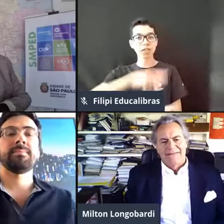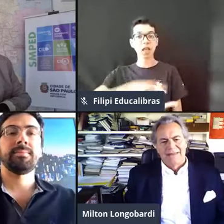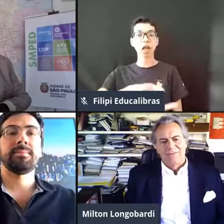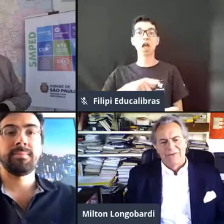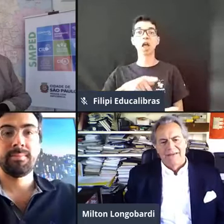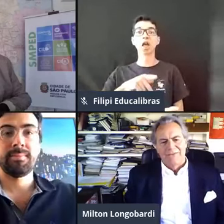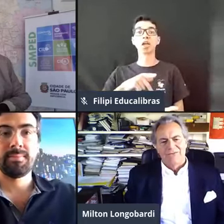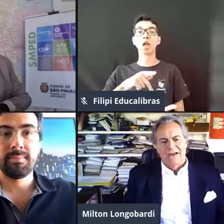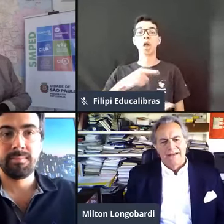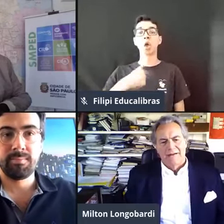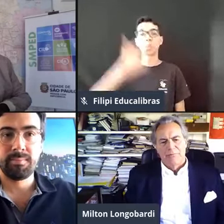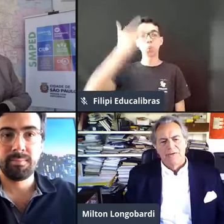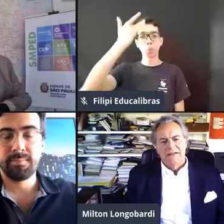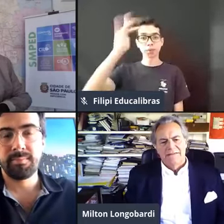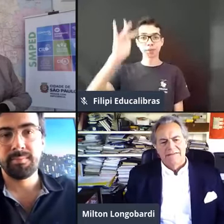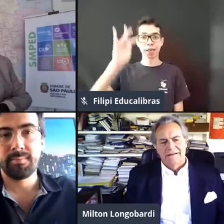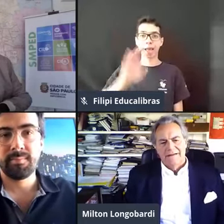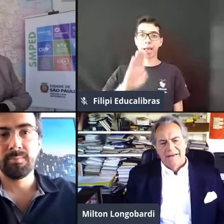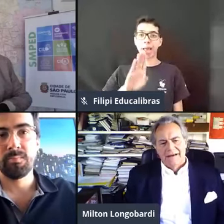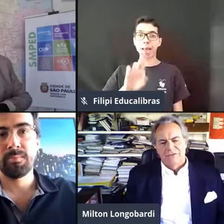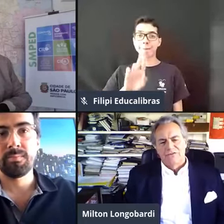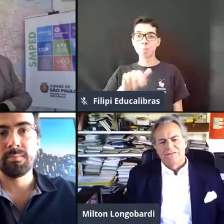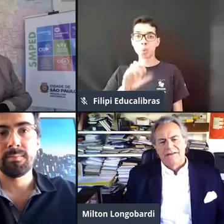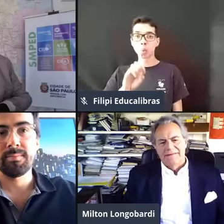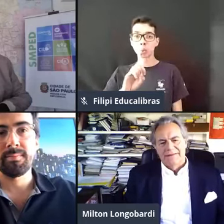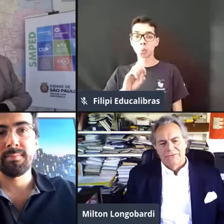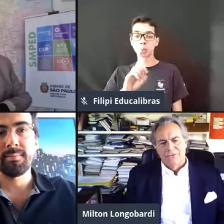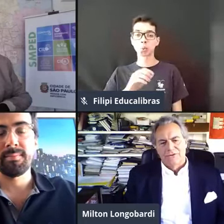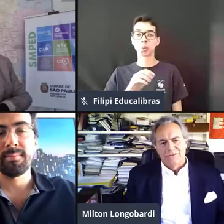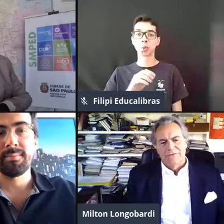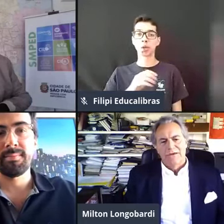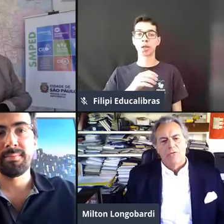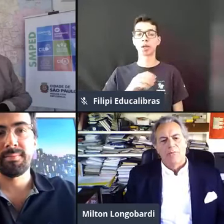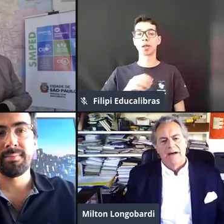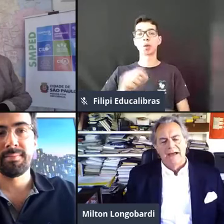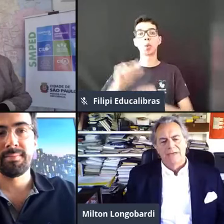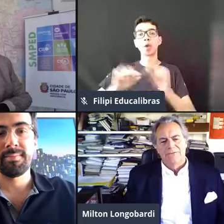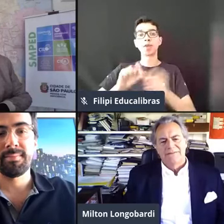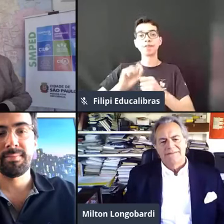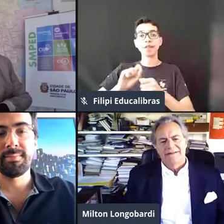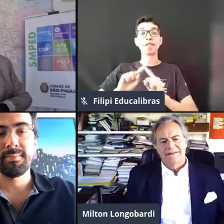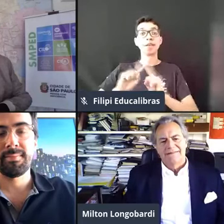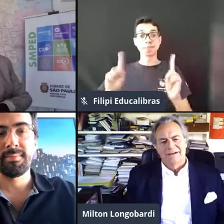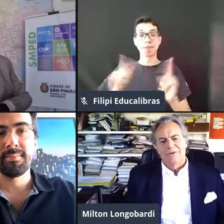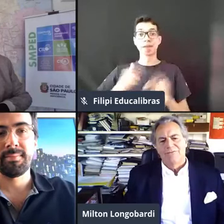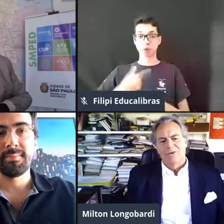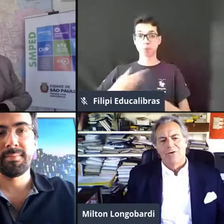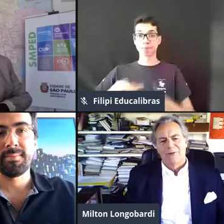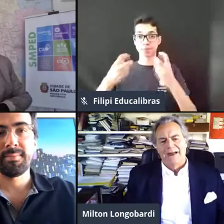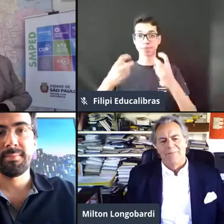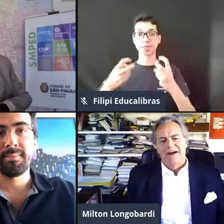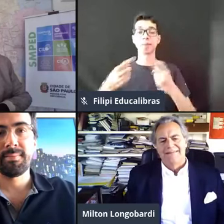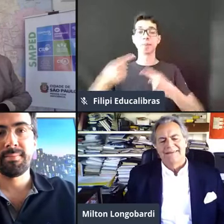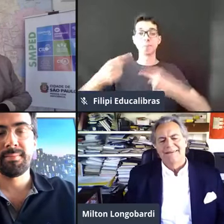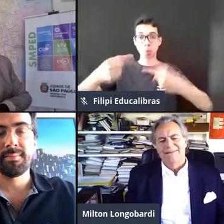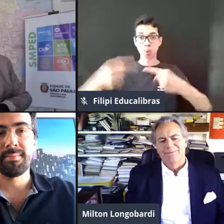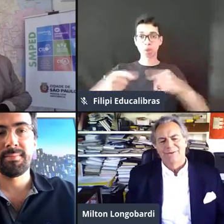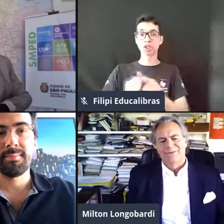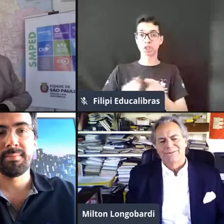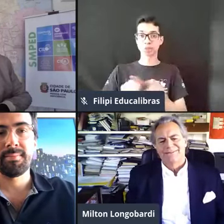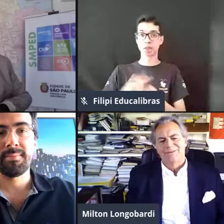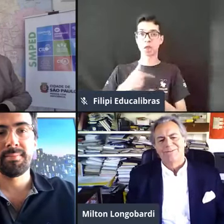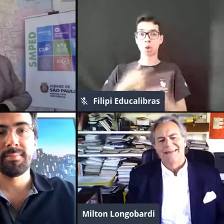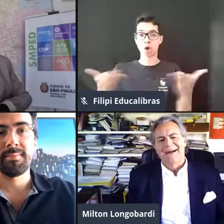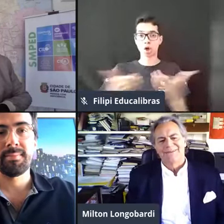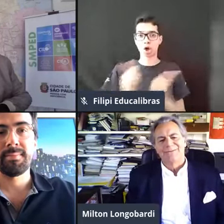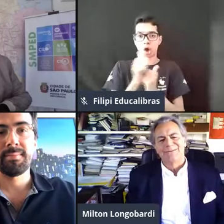o que você tem feito já na política, as suas realizações, eu tenho acompanhado distante, agora vou acompanhar mais ainda, porque